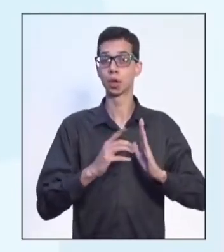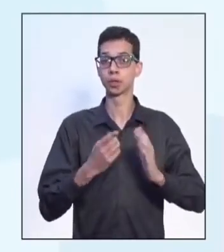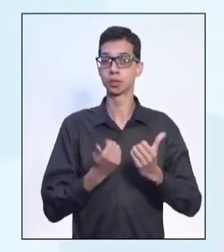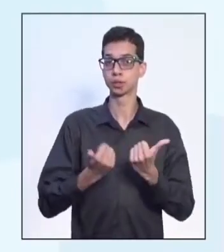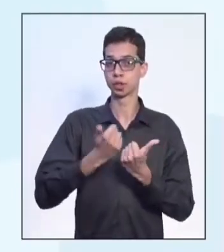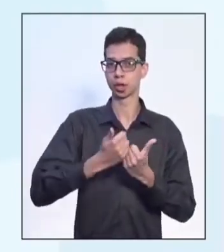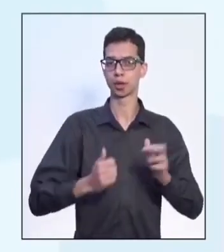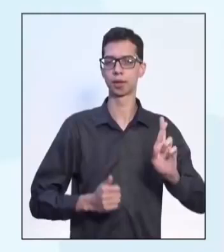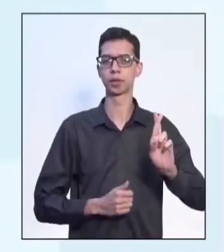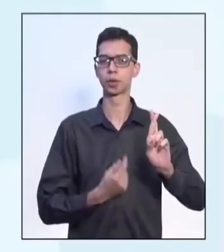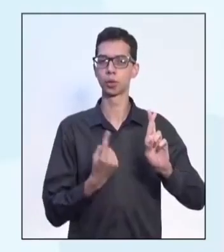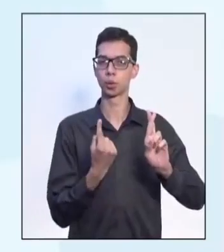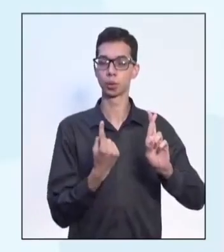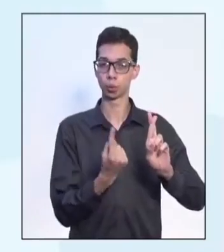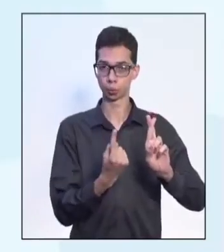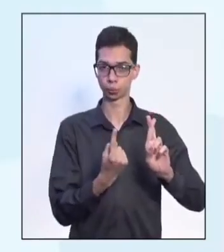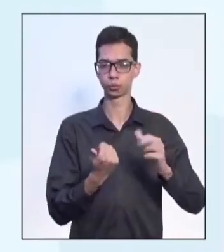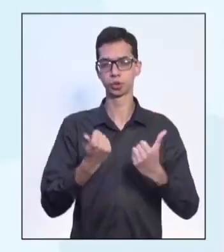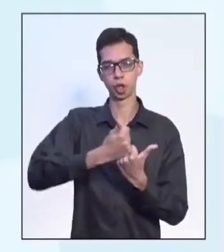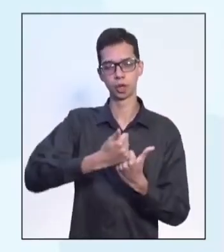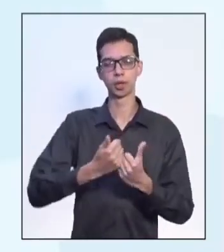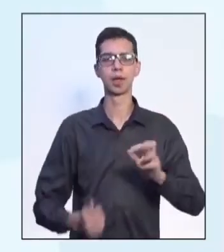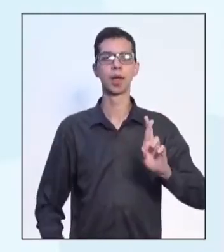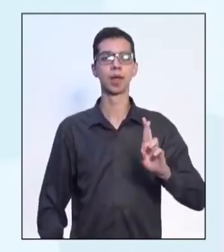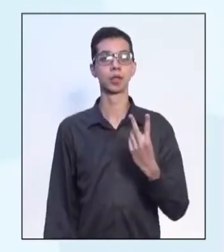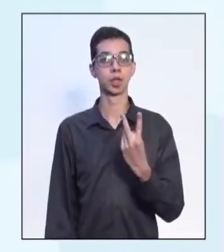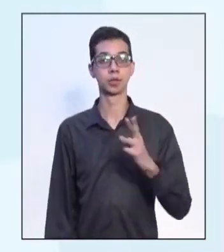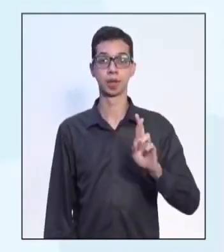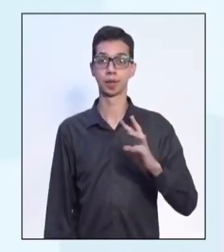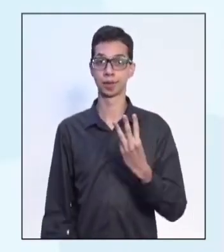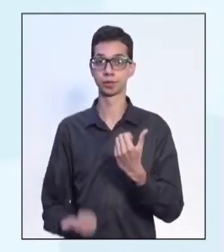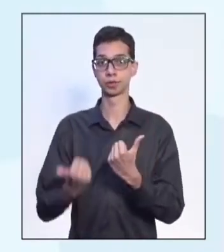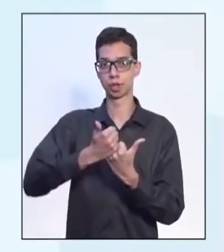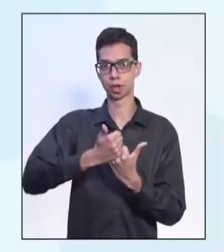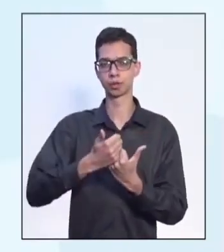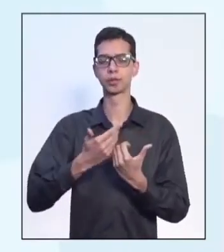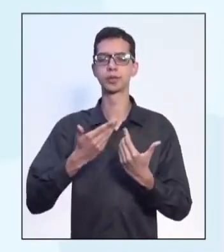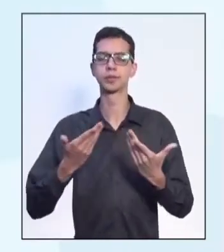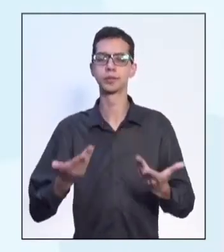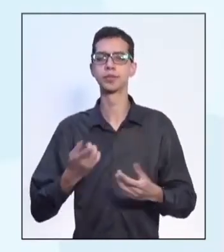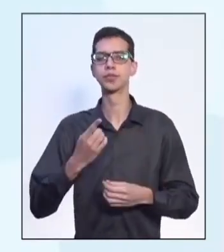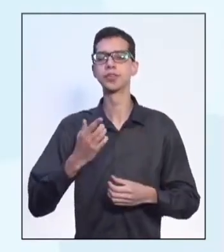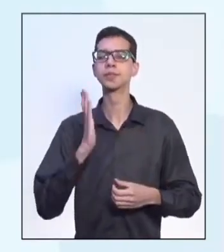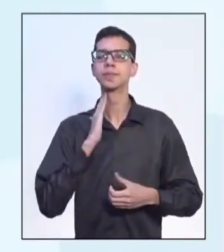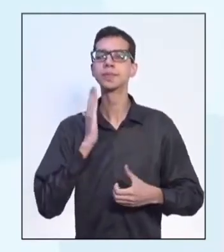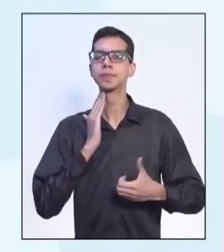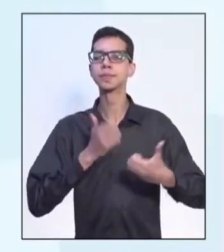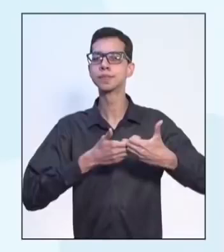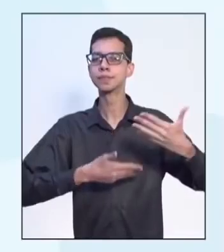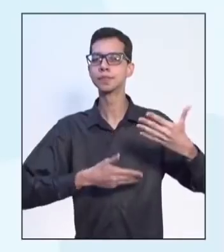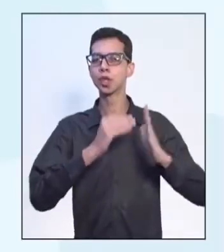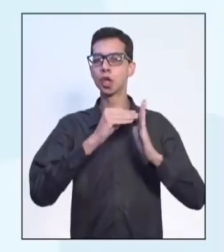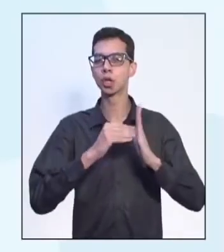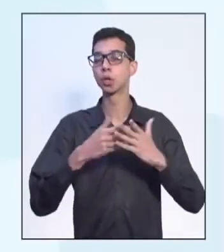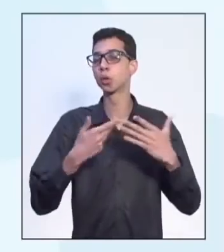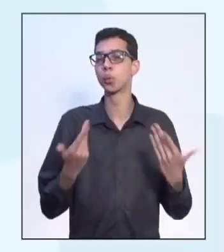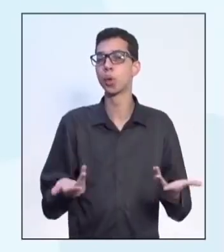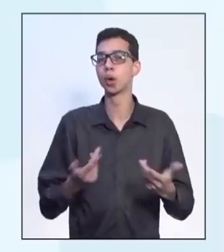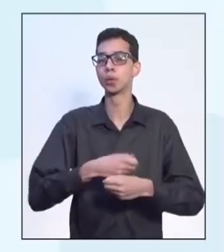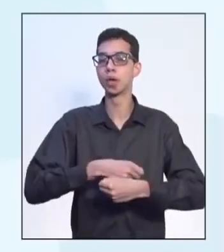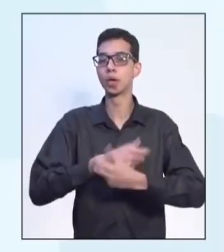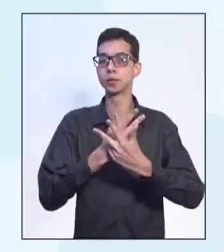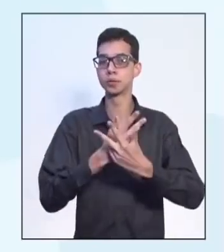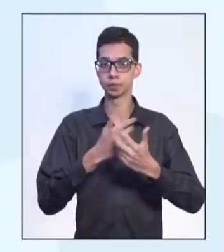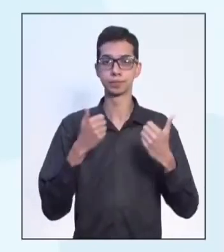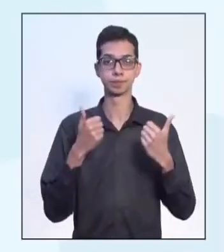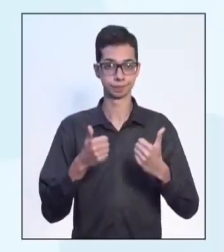substitui R1, R2 e R3 e escreve para mim no chat qual vai ser essa equação final,